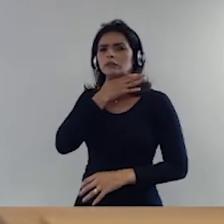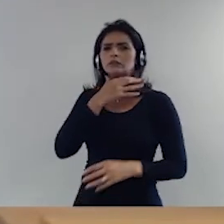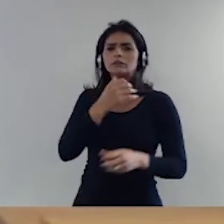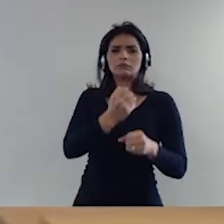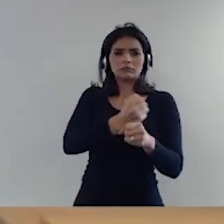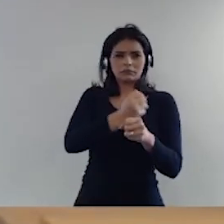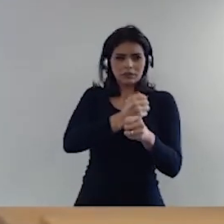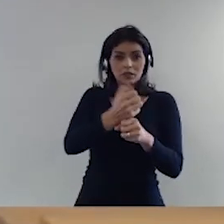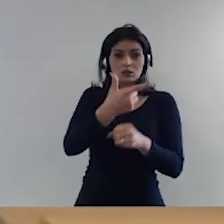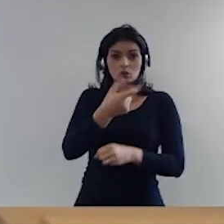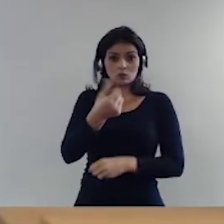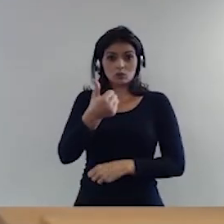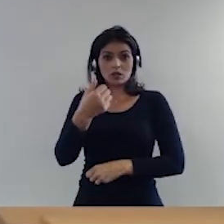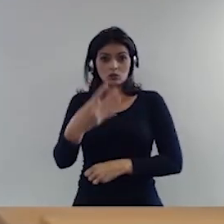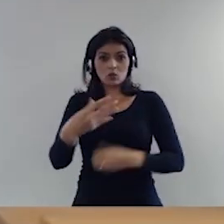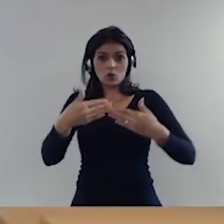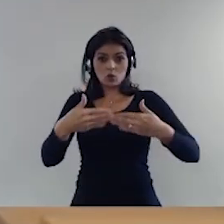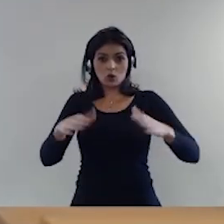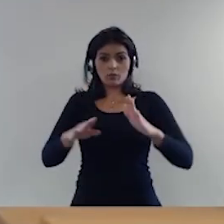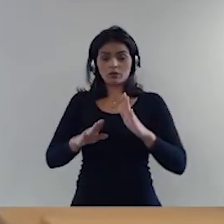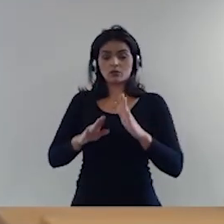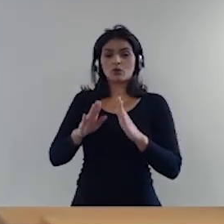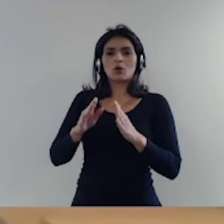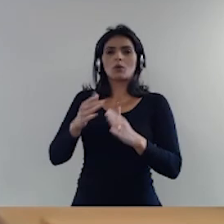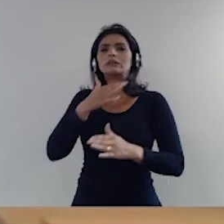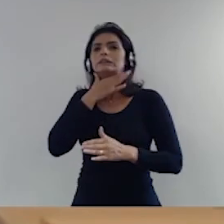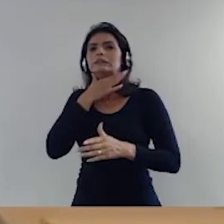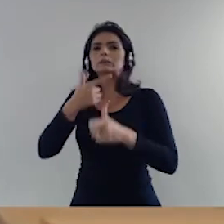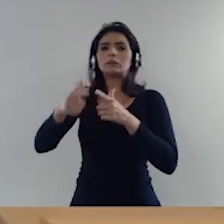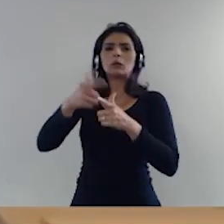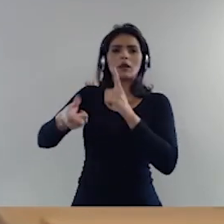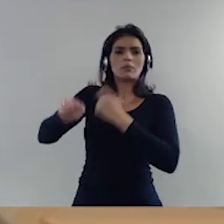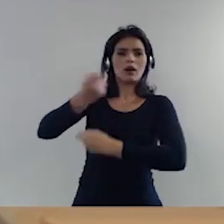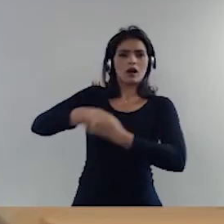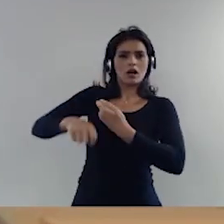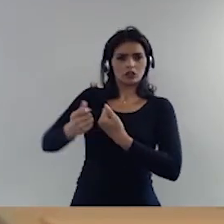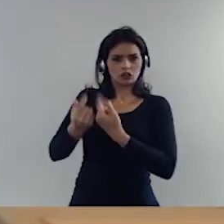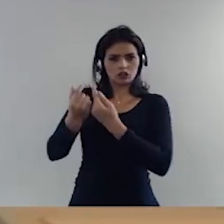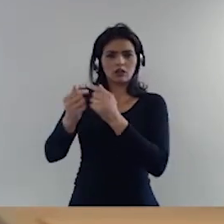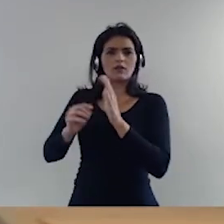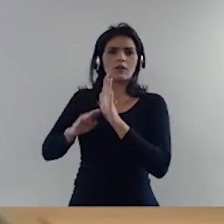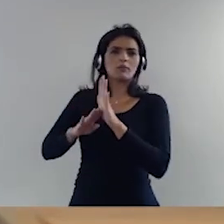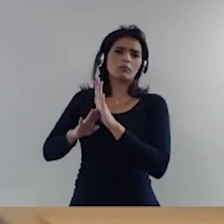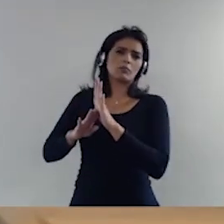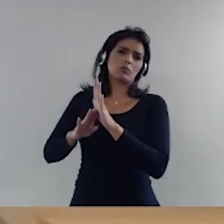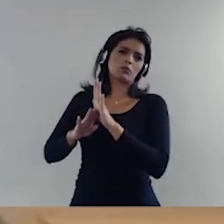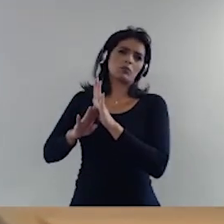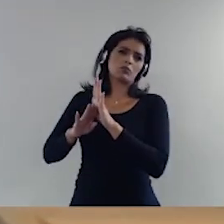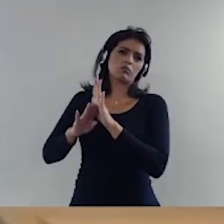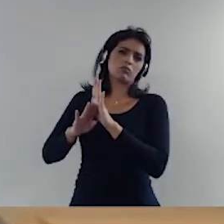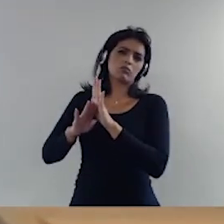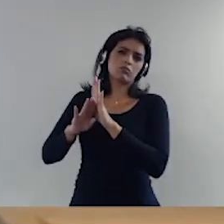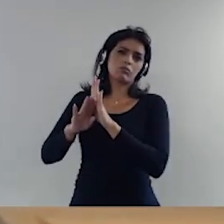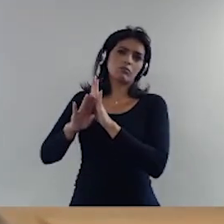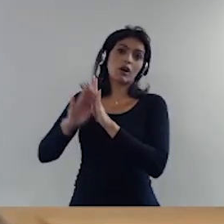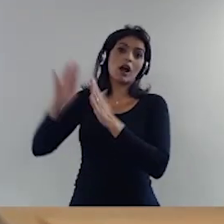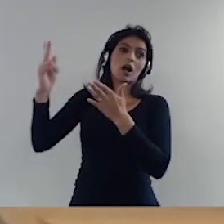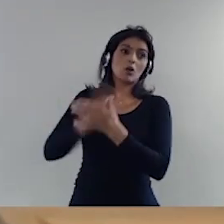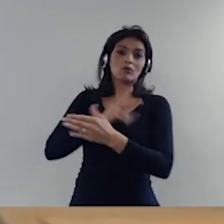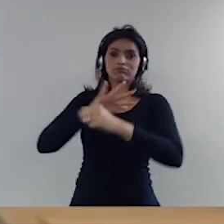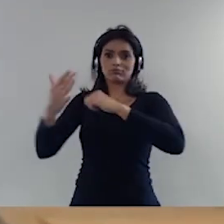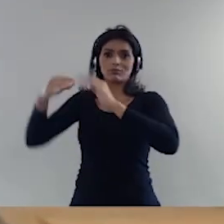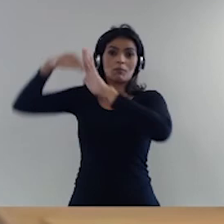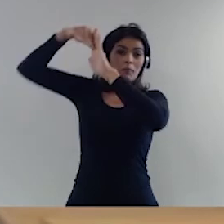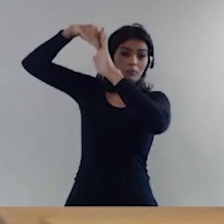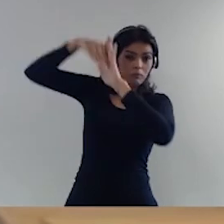de 2014, já se antecipa como um número otimista uma recessão em torno de 6%, e